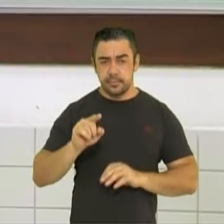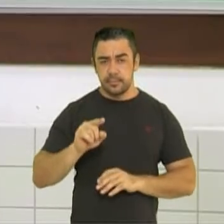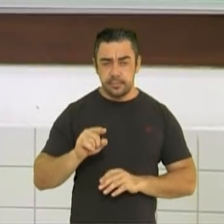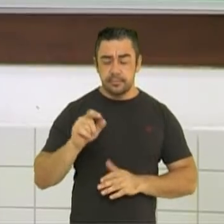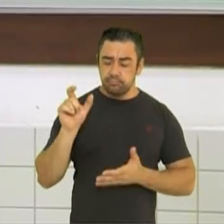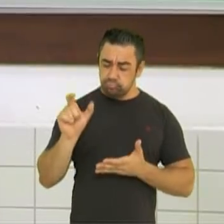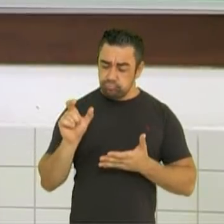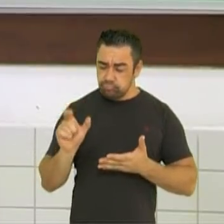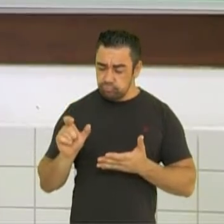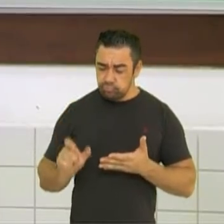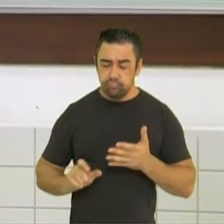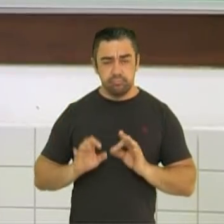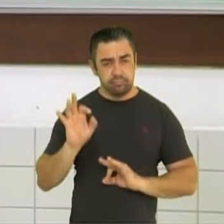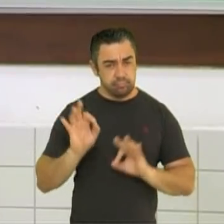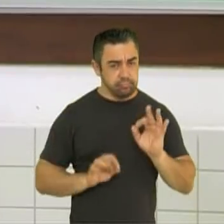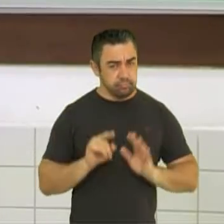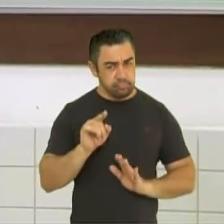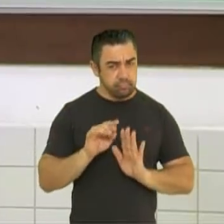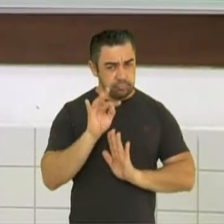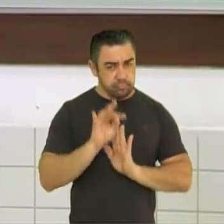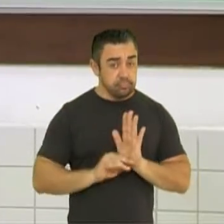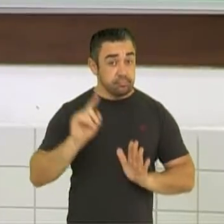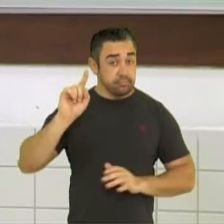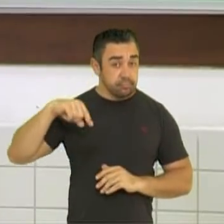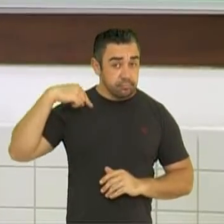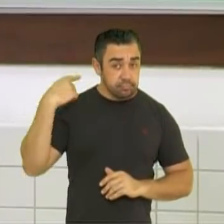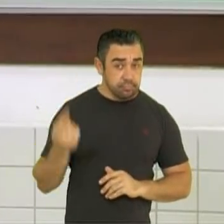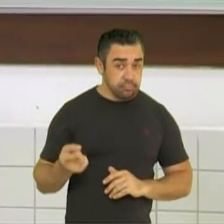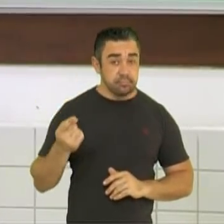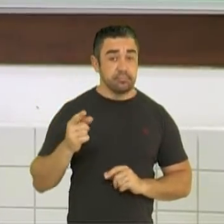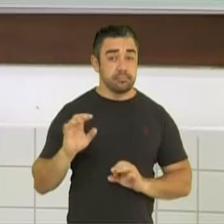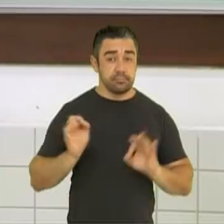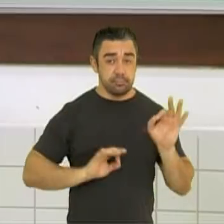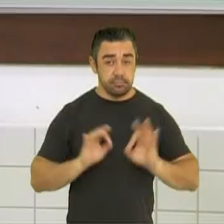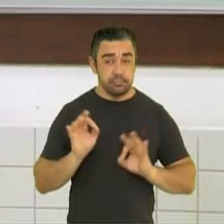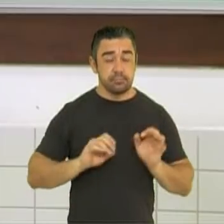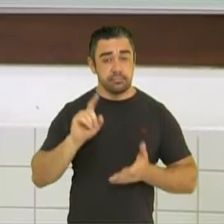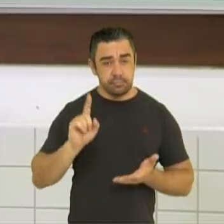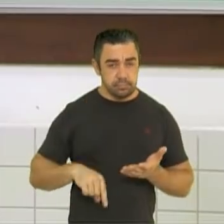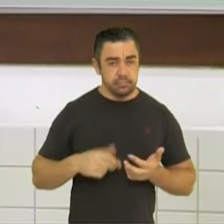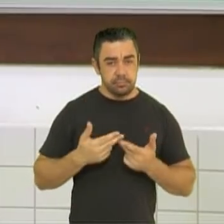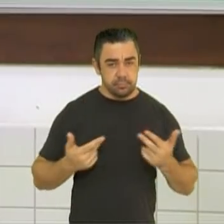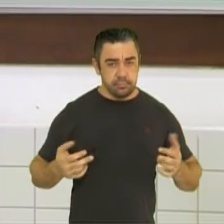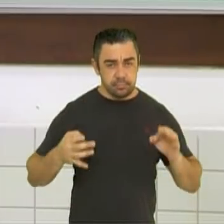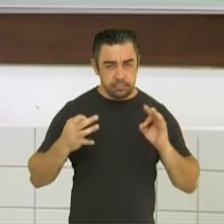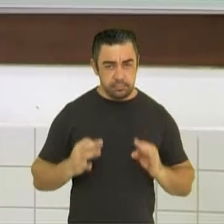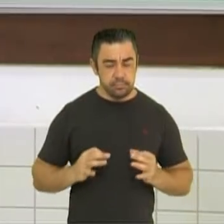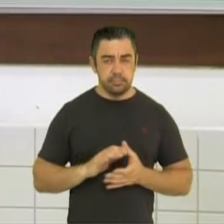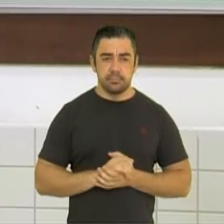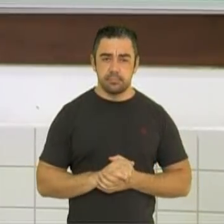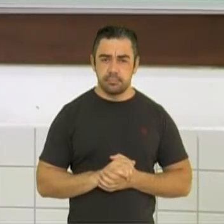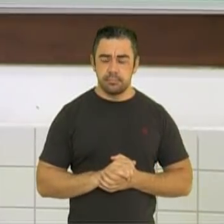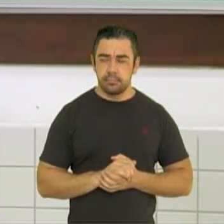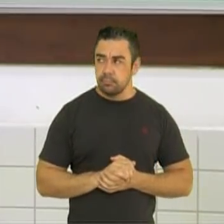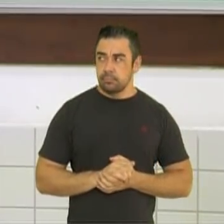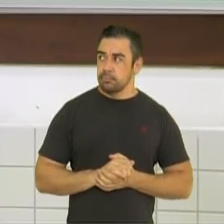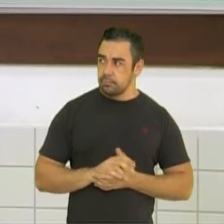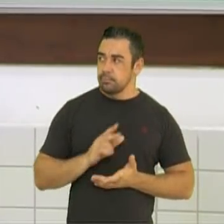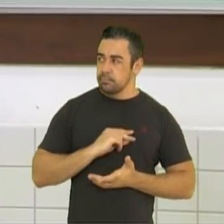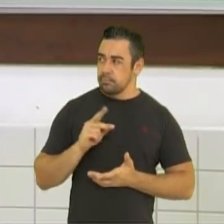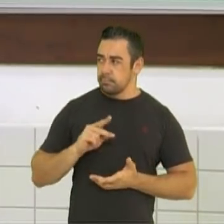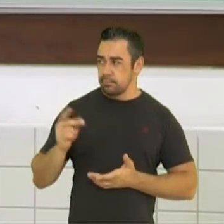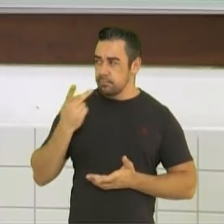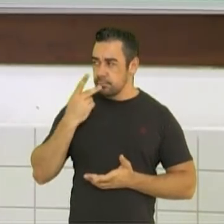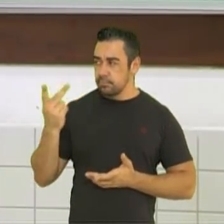ali planejando o seu texto e aí depois é só montar os elementos e tudo vai dar certo. A professora falando assim parece muito